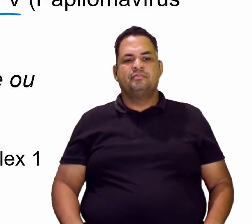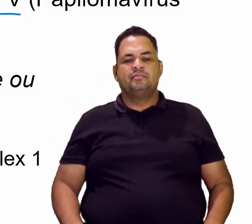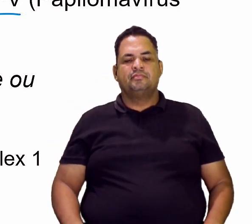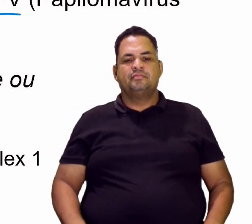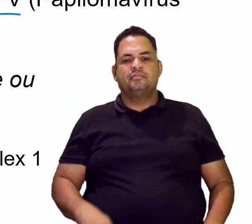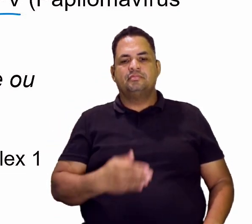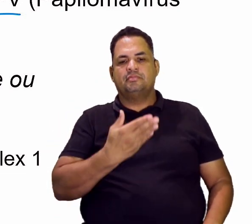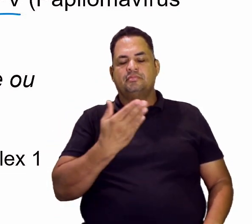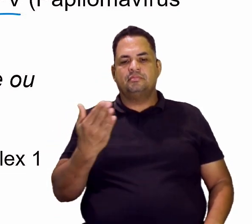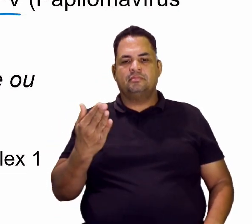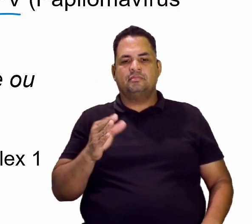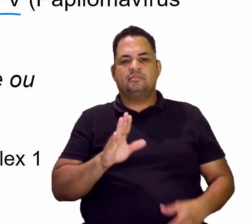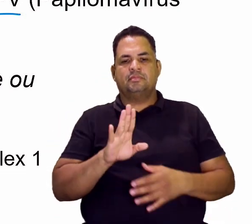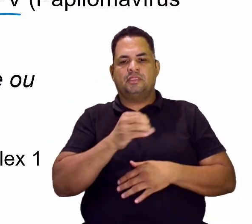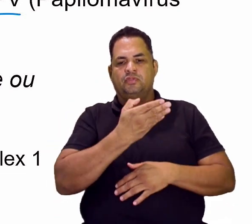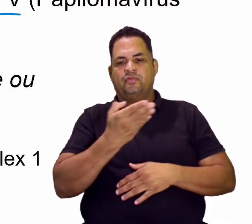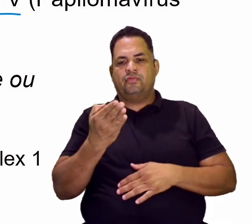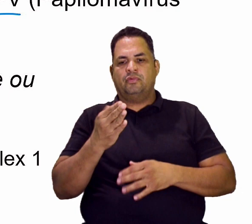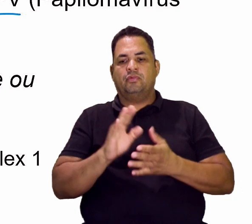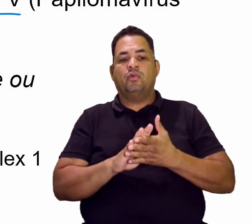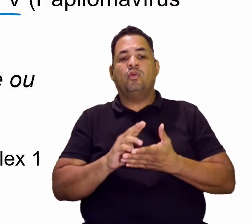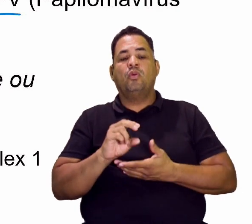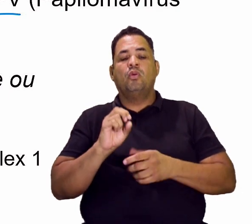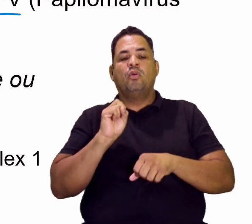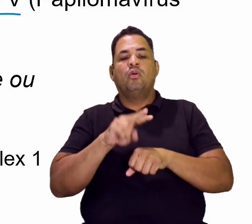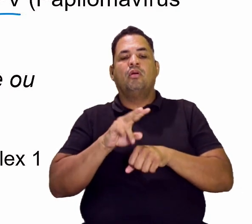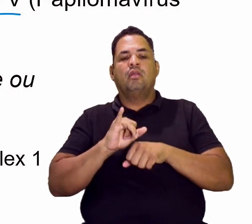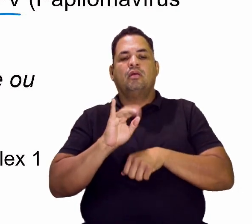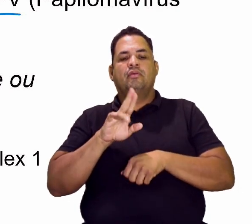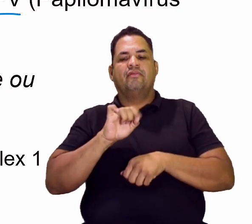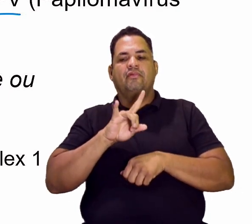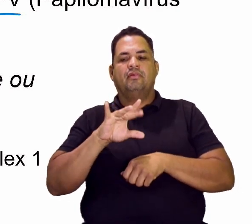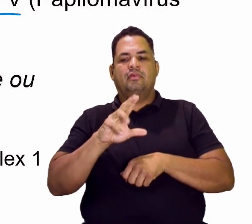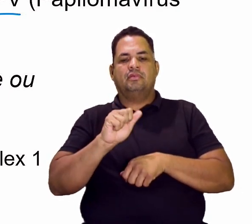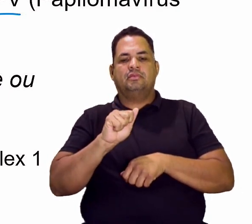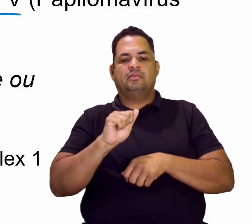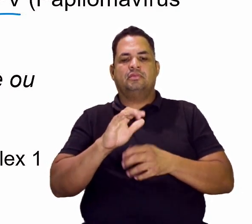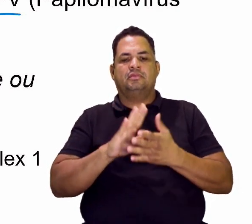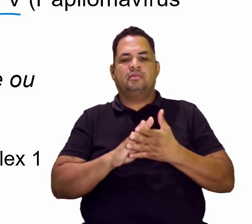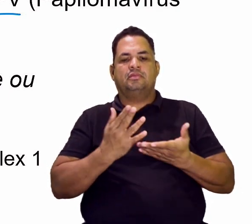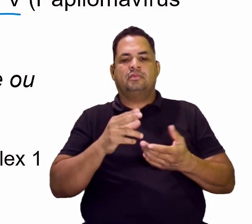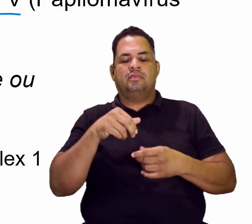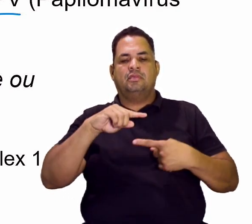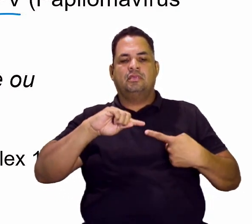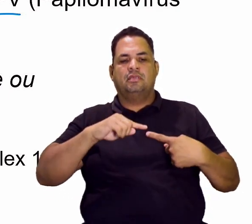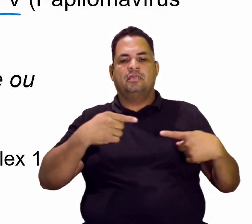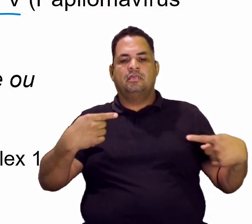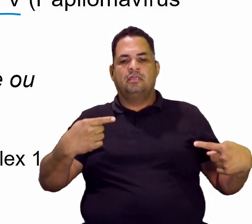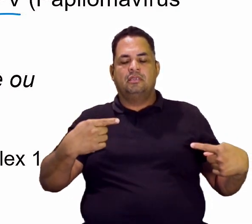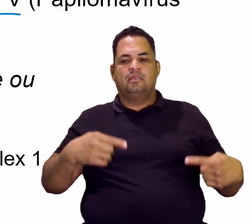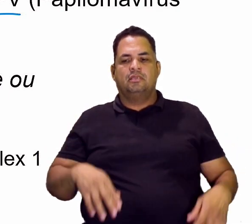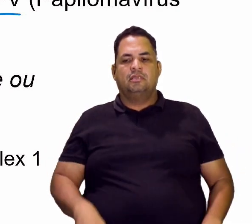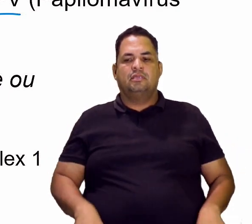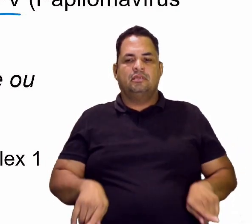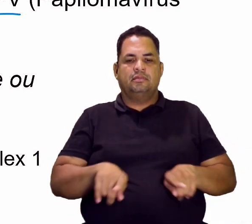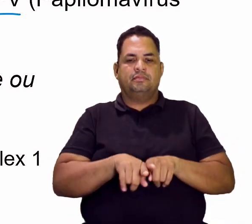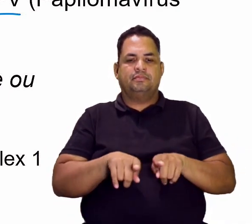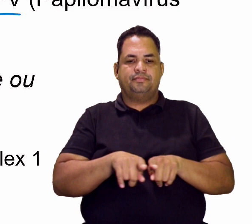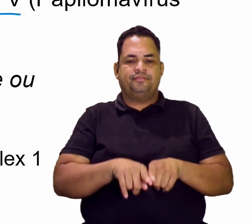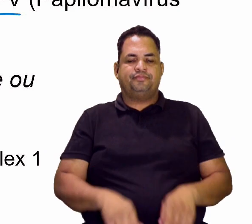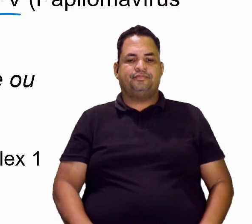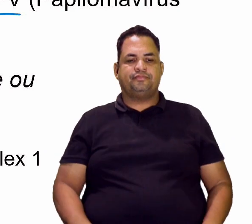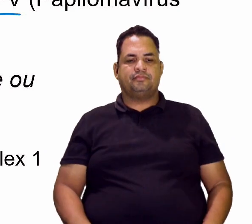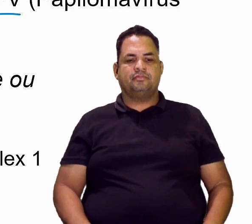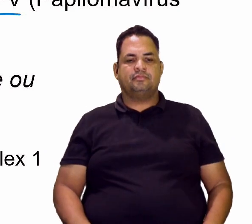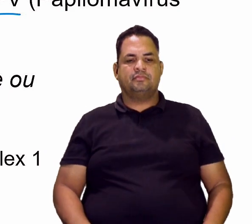é o Myxovírus influenzae ou vírus influenza, né? Que é o vírus de RNA também, que é o outro